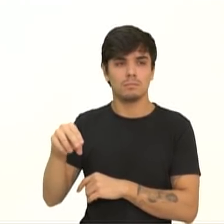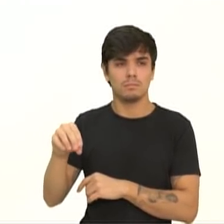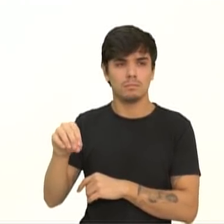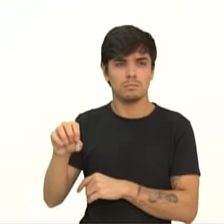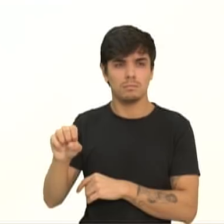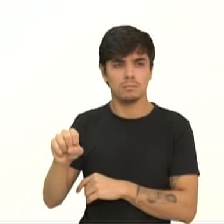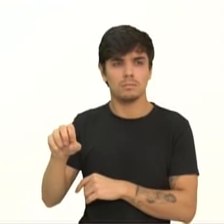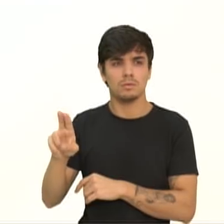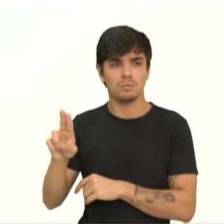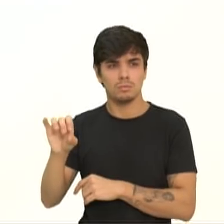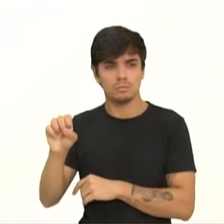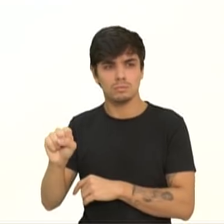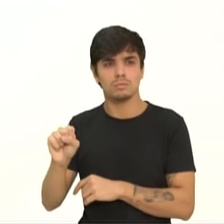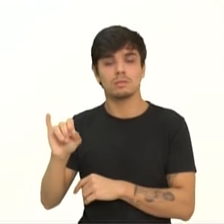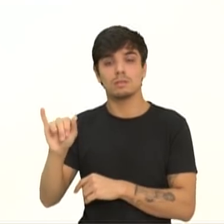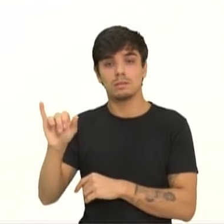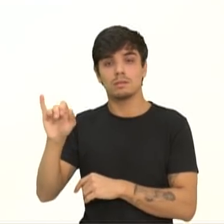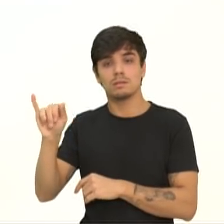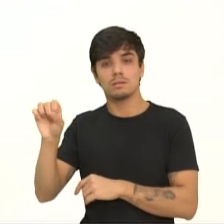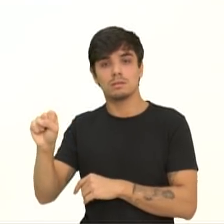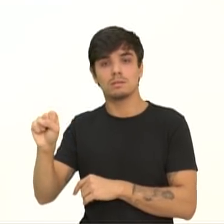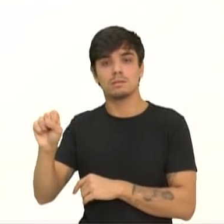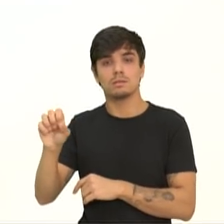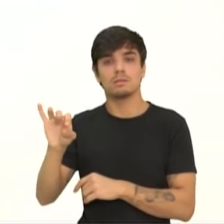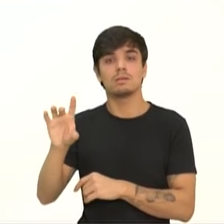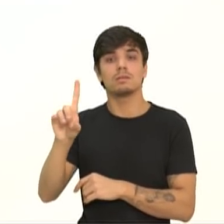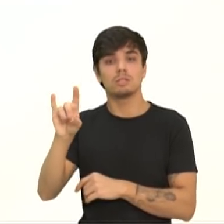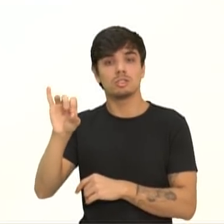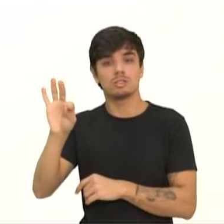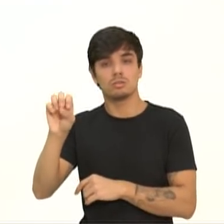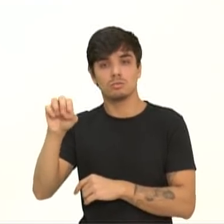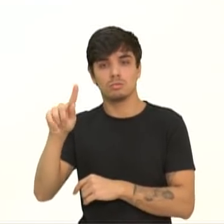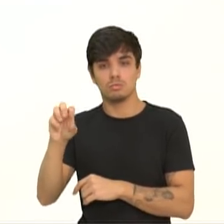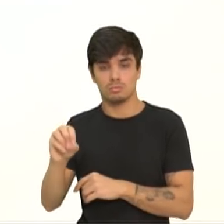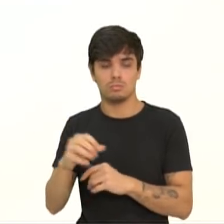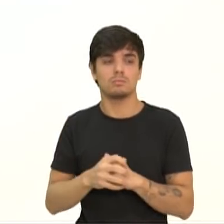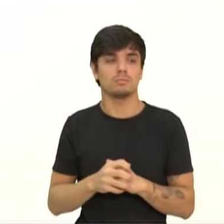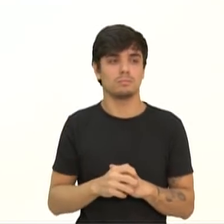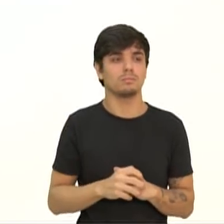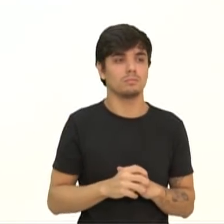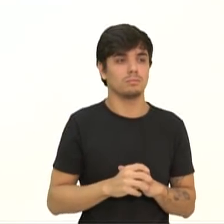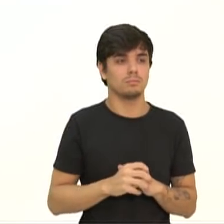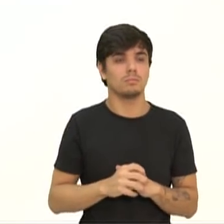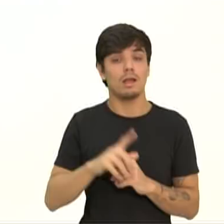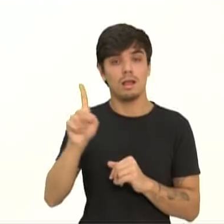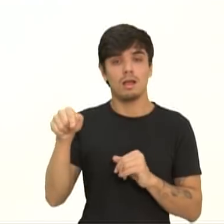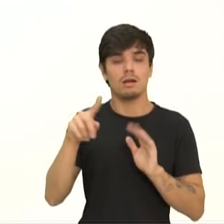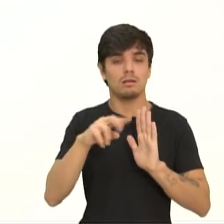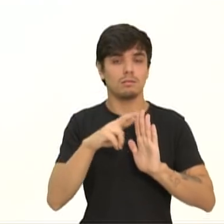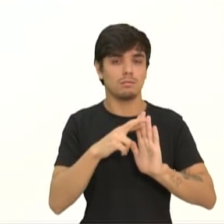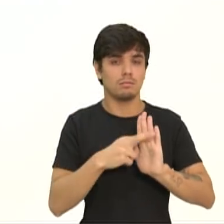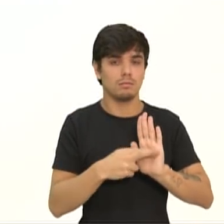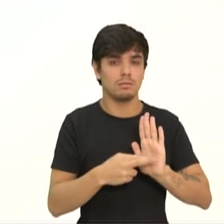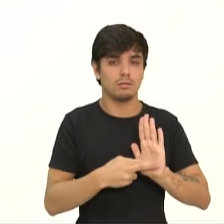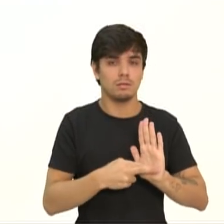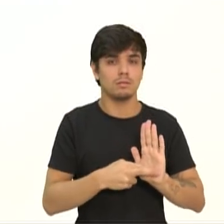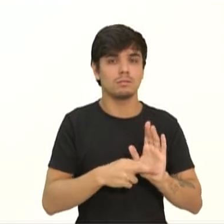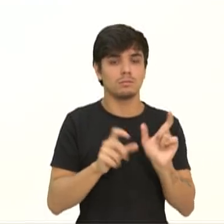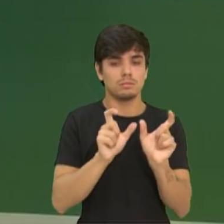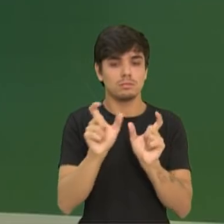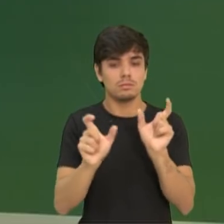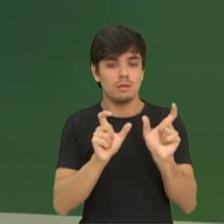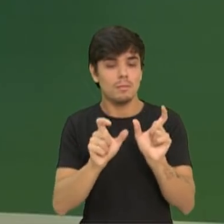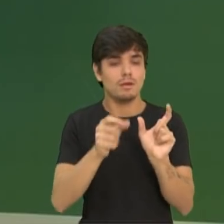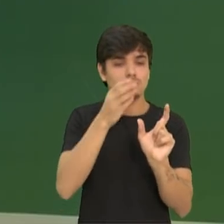ons, us, is e ditongo. Essa é a regra que rege a acentuação das